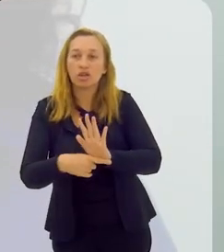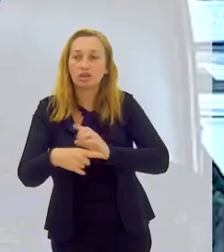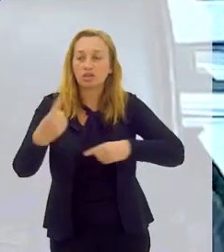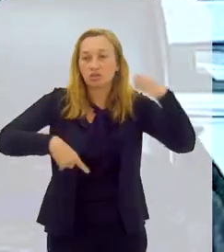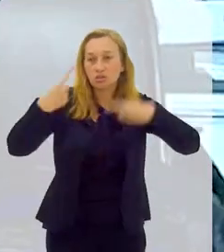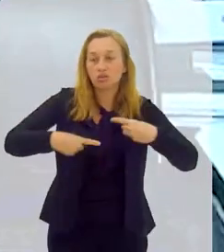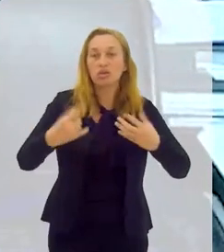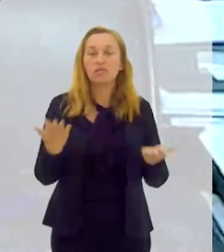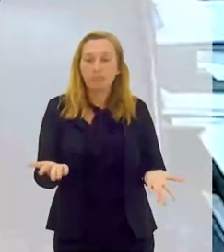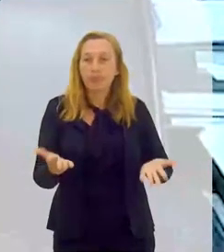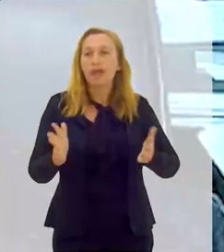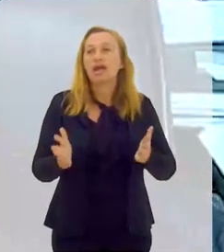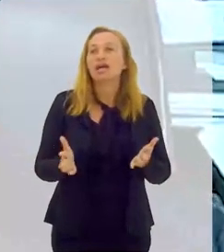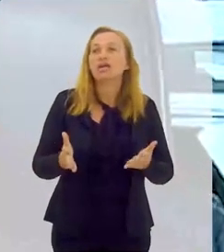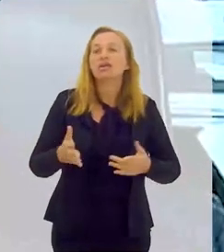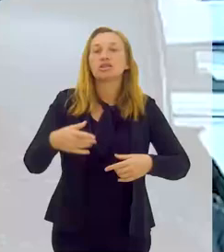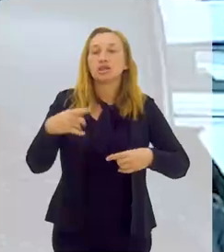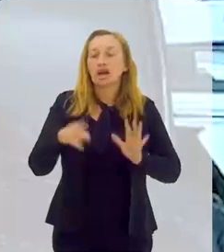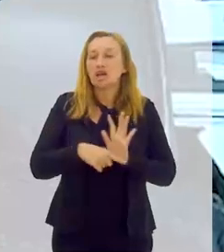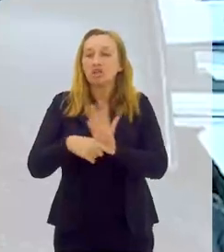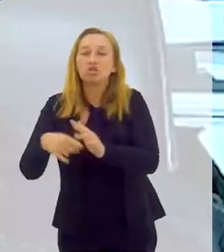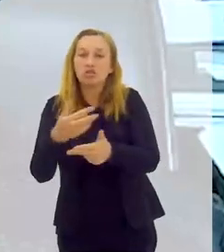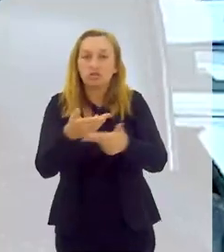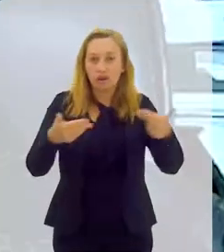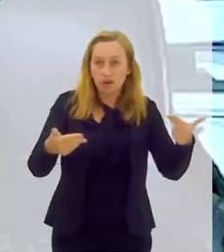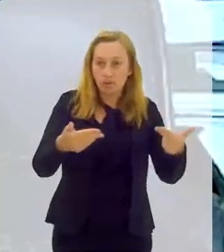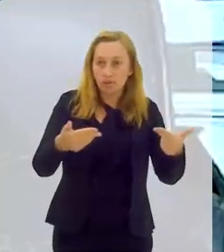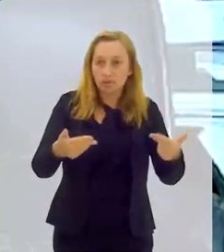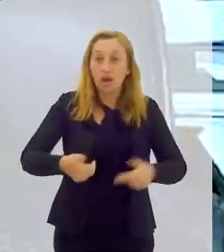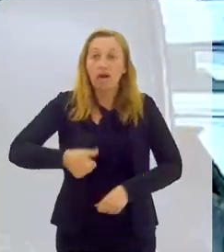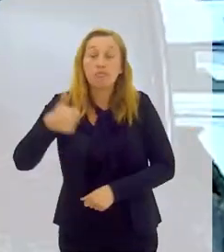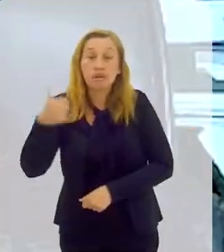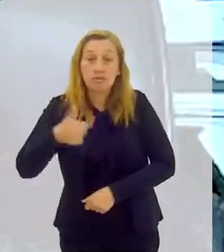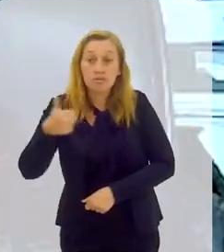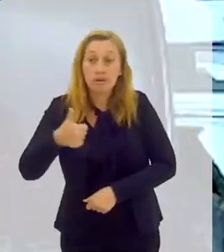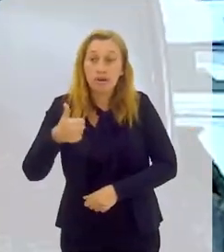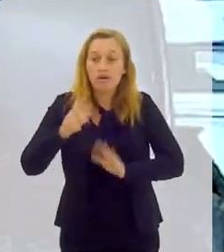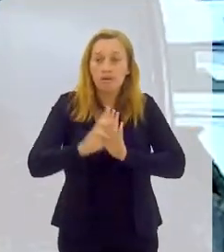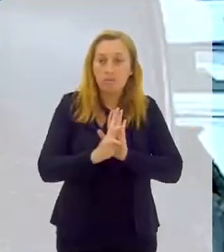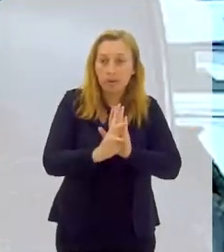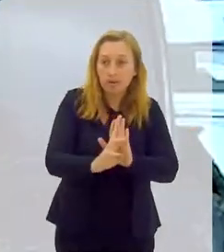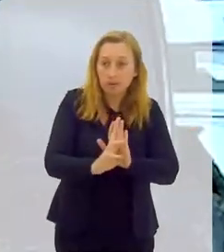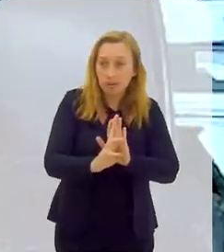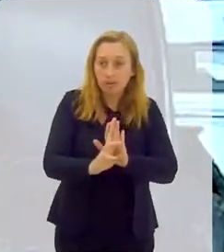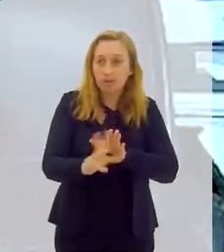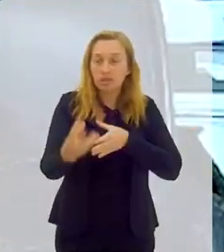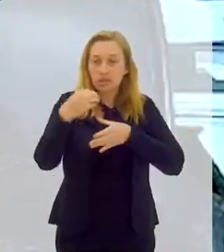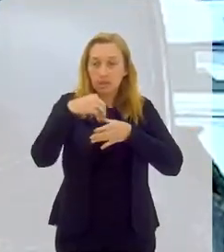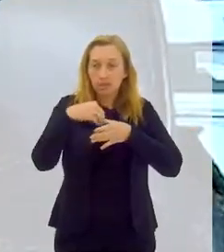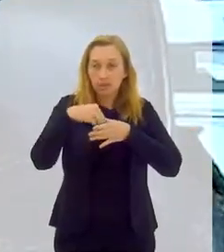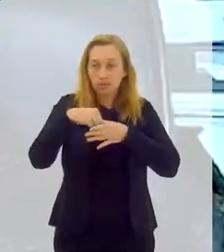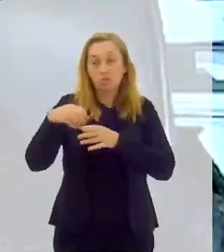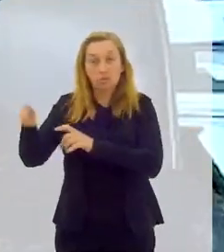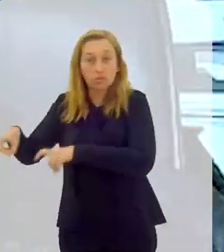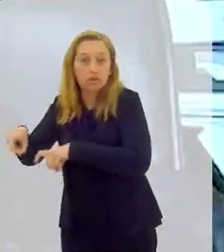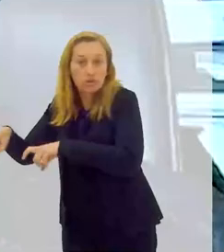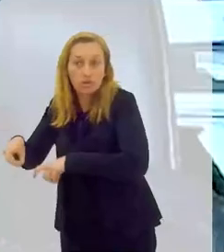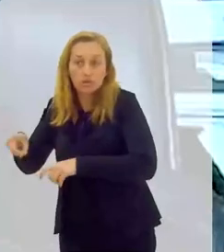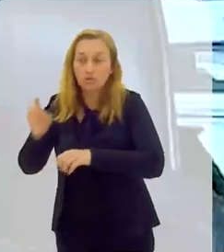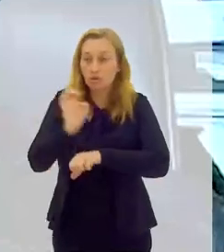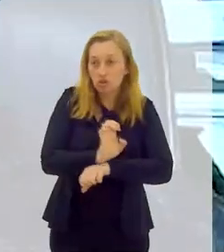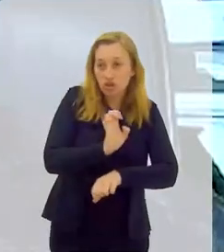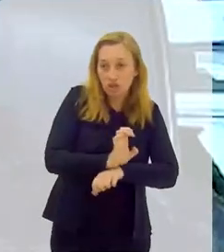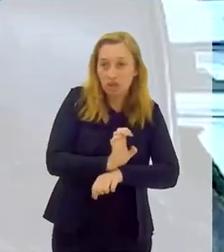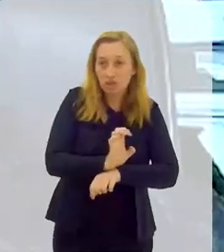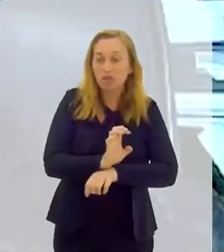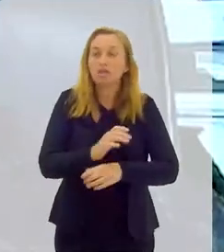A UENF contribui nesse debate de várias formas, né? A primeira delas é representando o interior do Estado. São Gonçalo para cá,